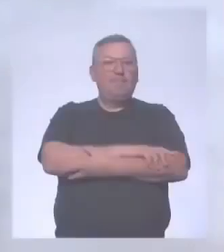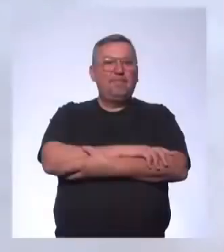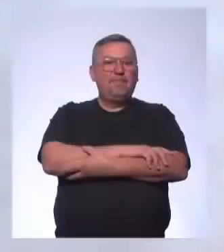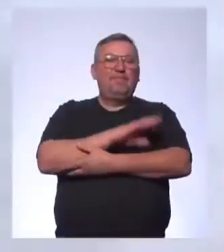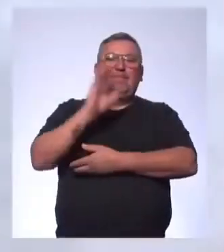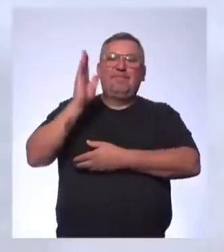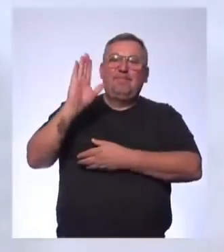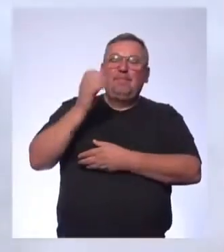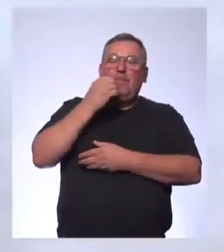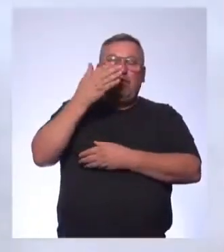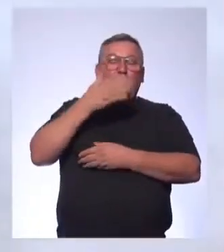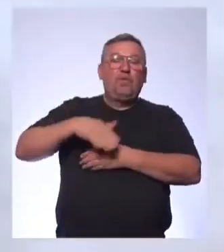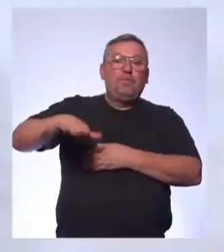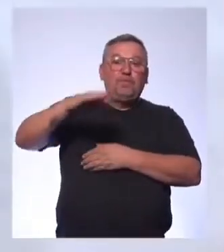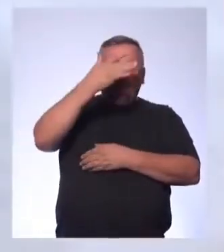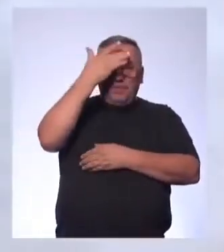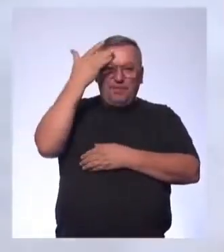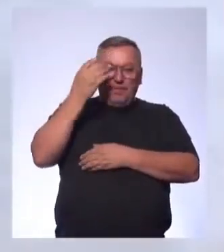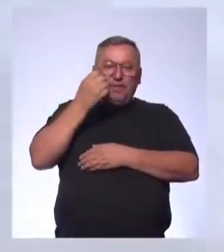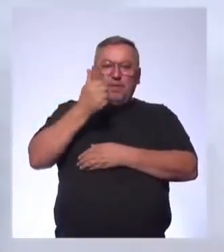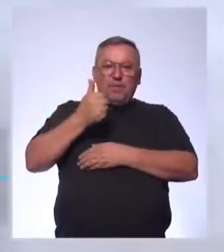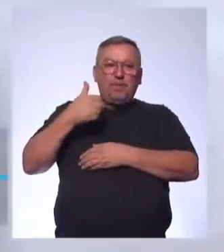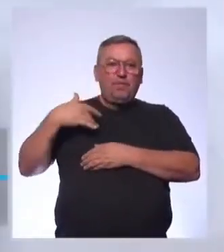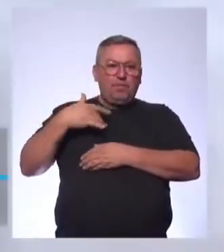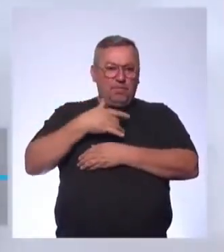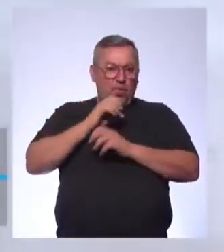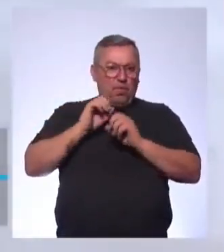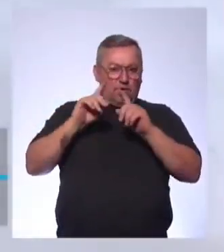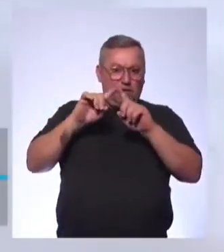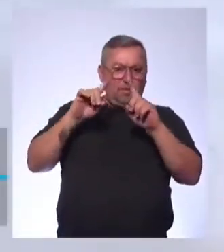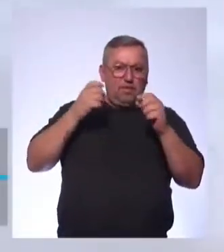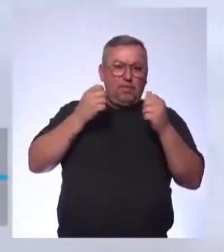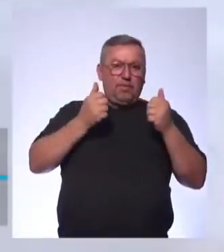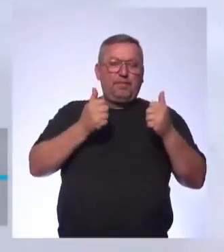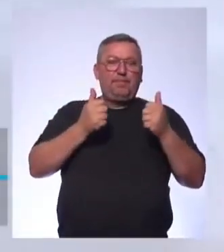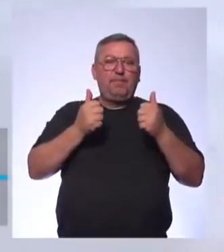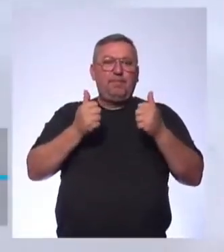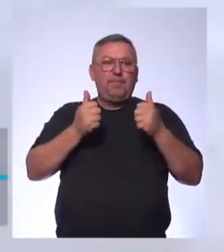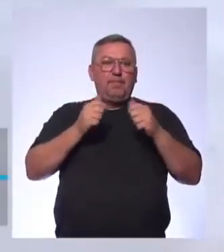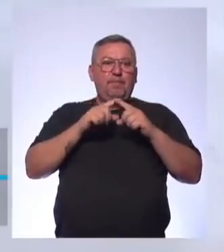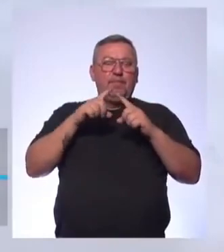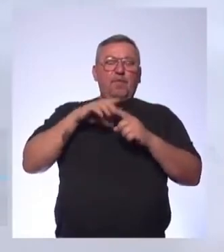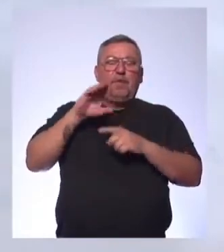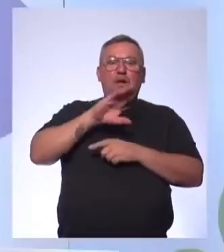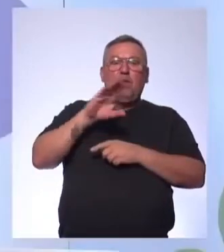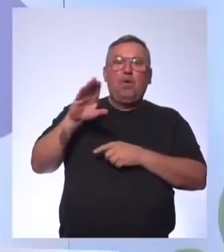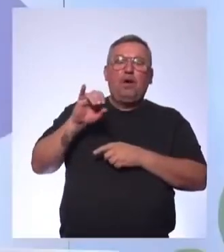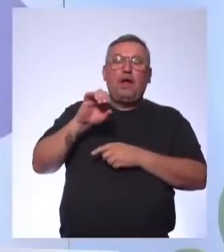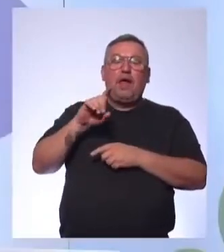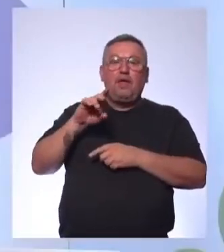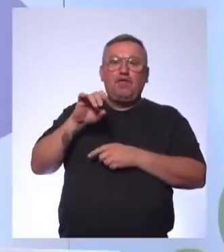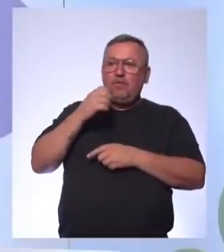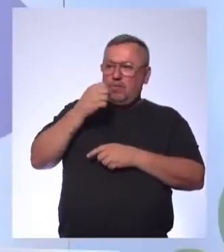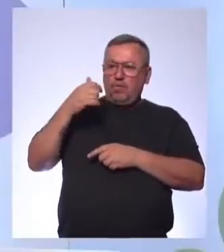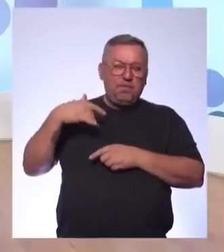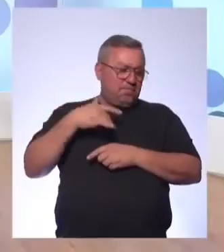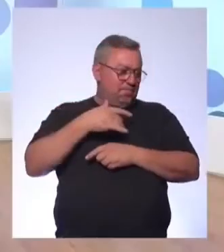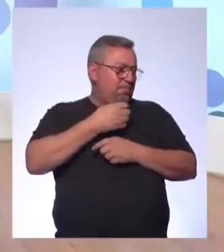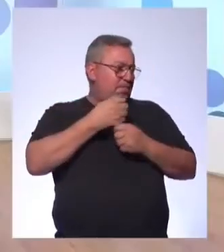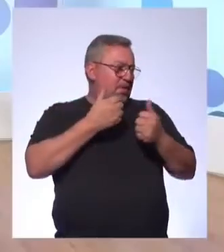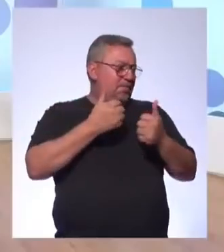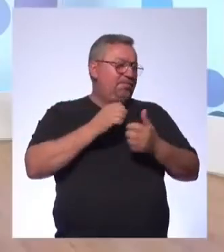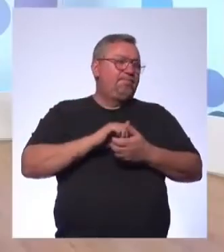Good morning, everybody. Bom dia, pessoal. Are you okay? Vocês estão bem? Hi, Eddie. Hello, Antônia. How are you? I'm